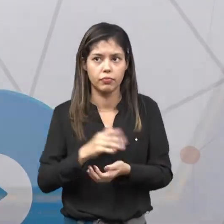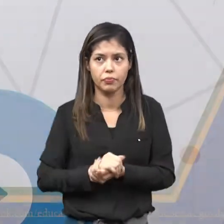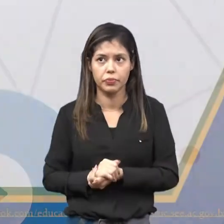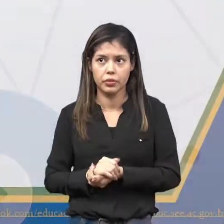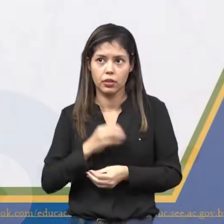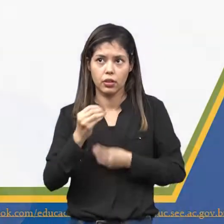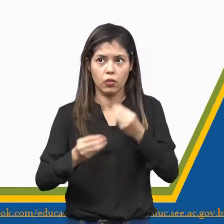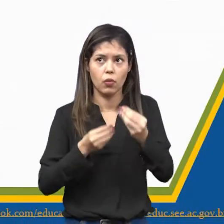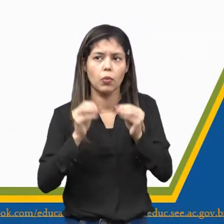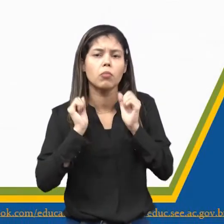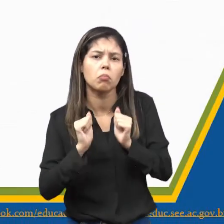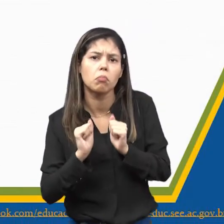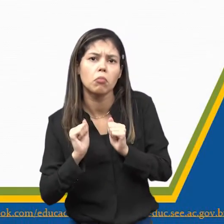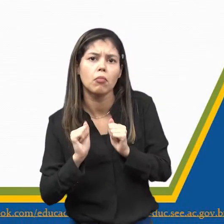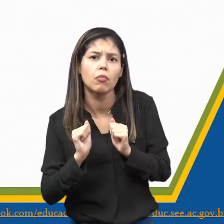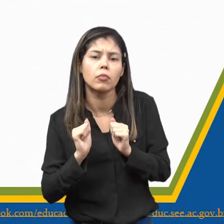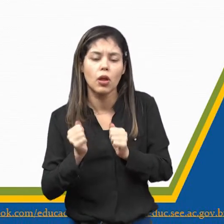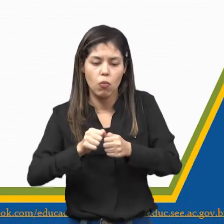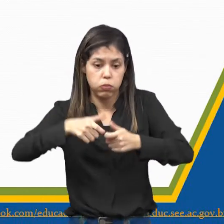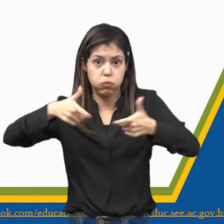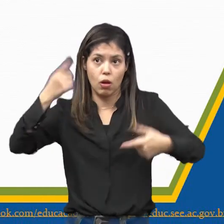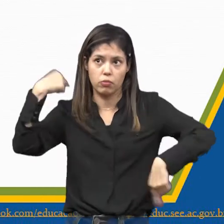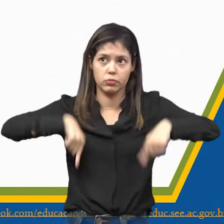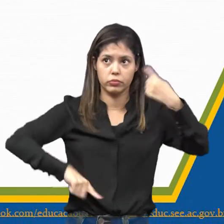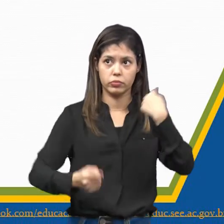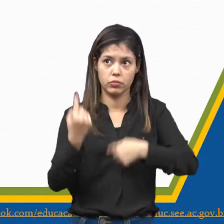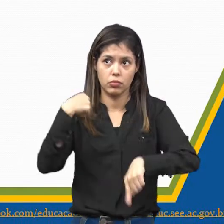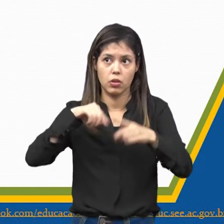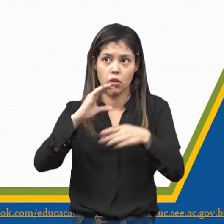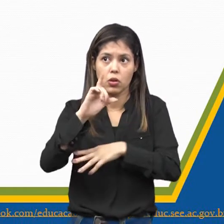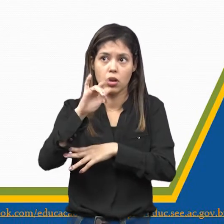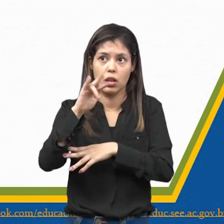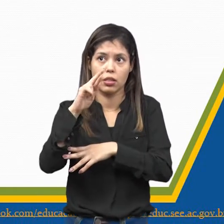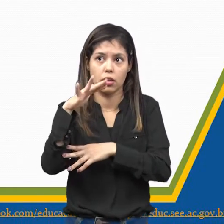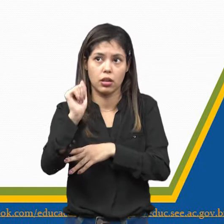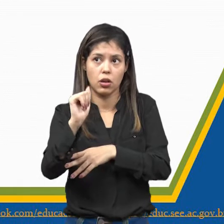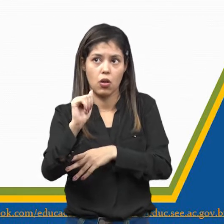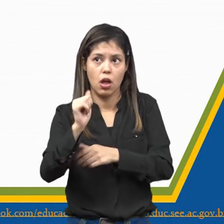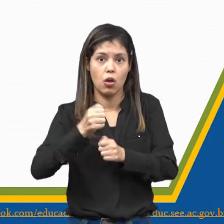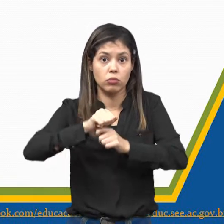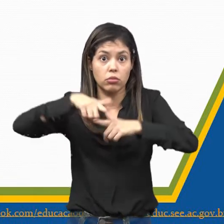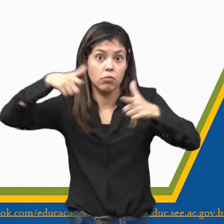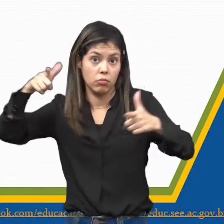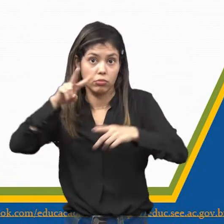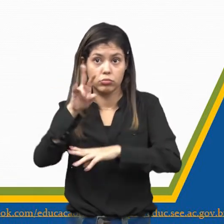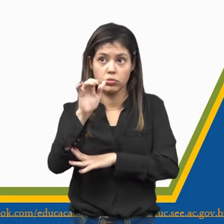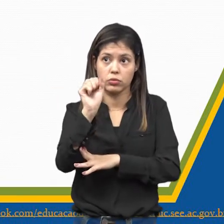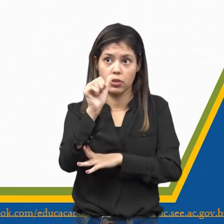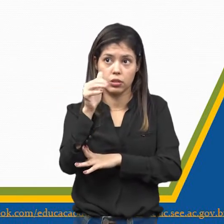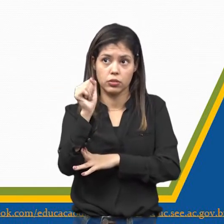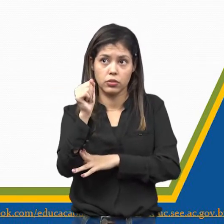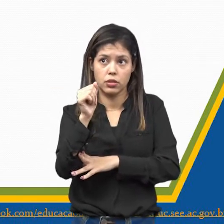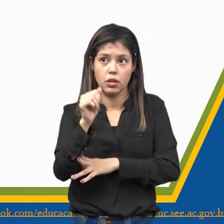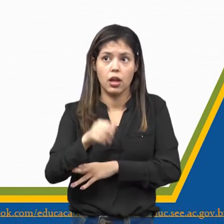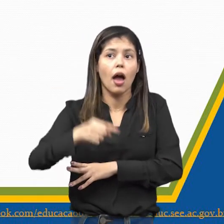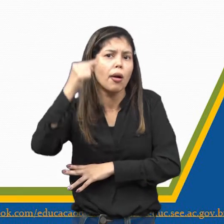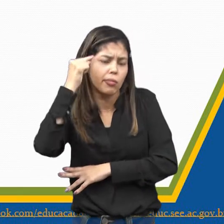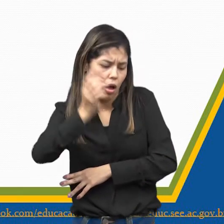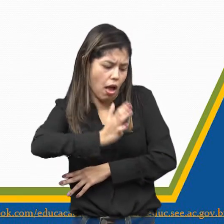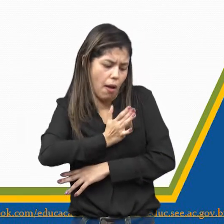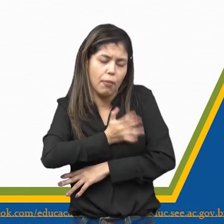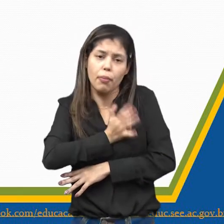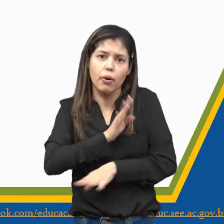Com a atividade física, há o aumento da circulação colateral, do tamanho dos vasos, há um aumento da nossa